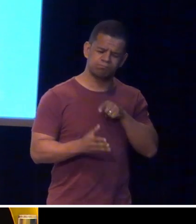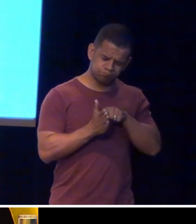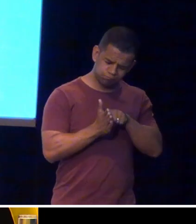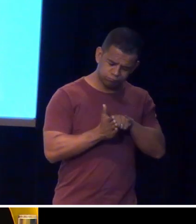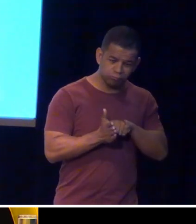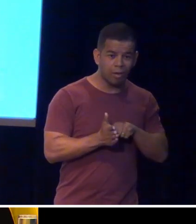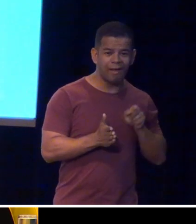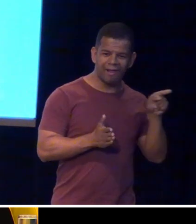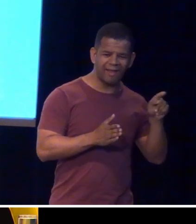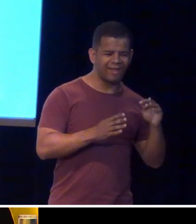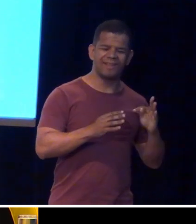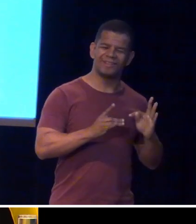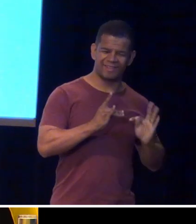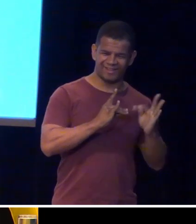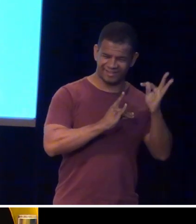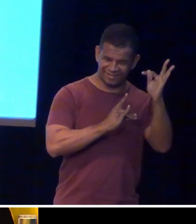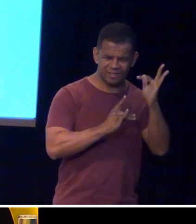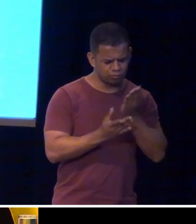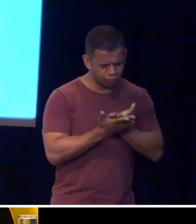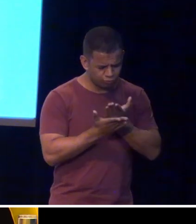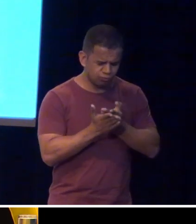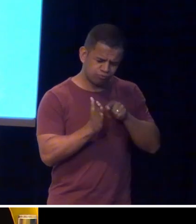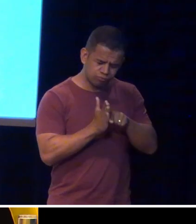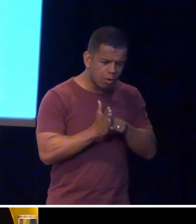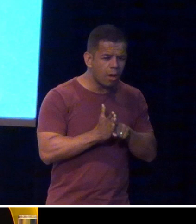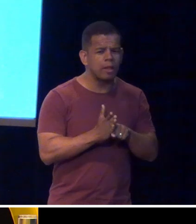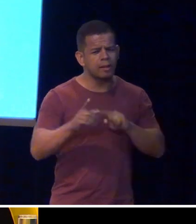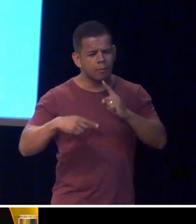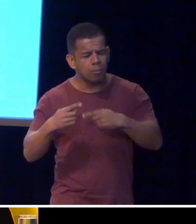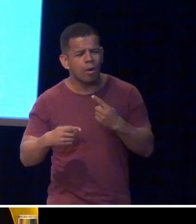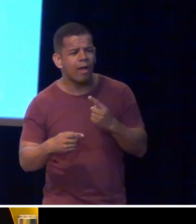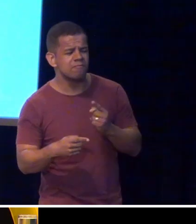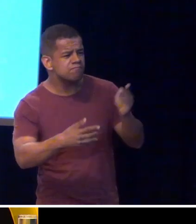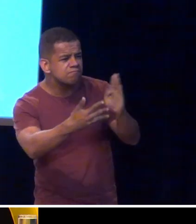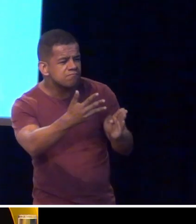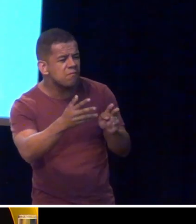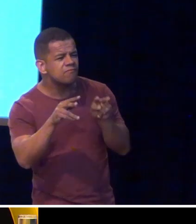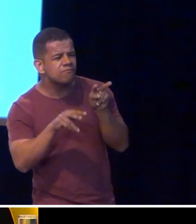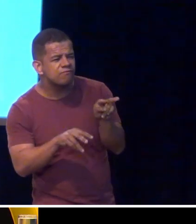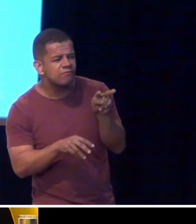do DDHCT, foi validada por professoras surdas,